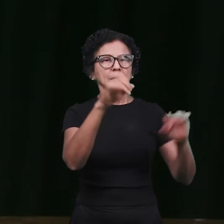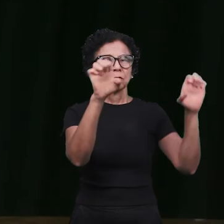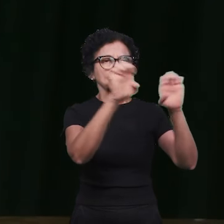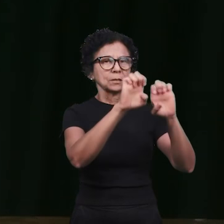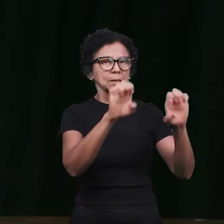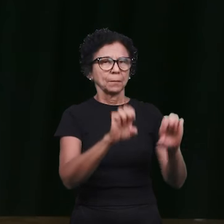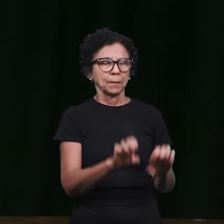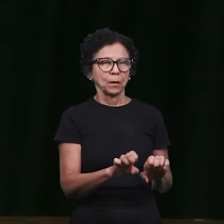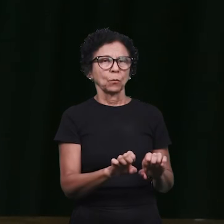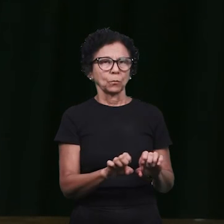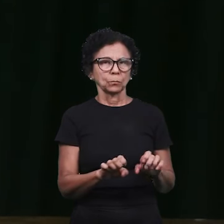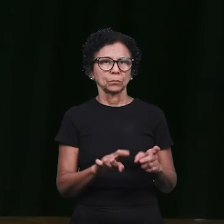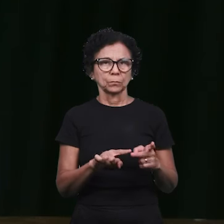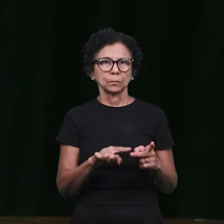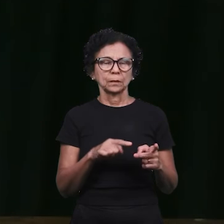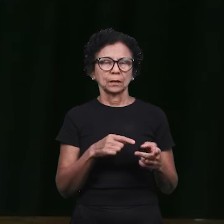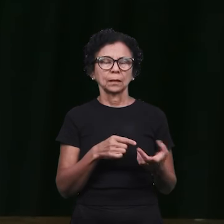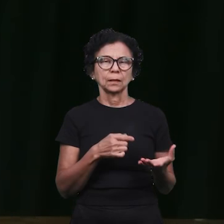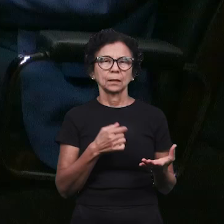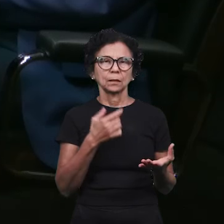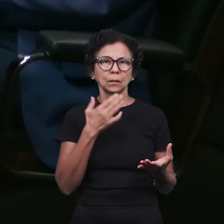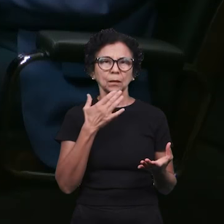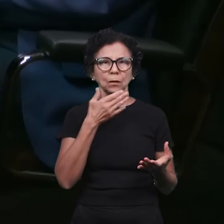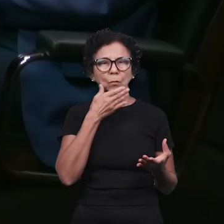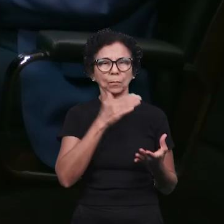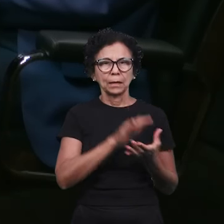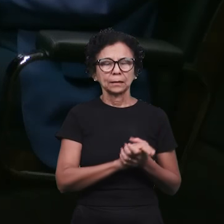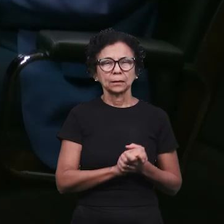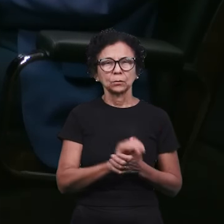vida de Nabote.